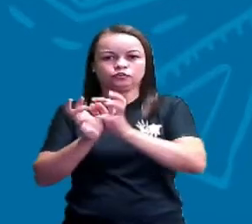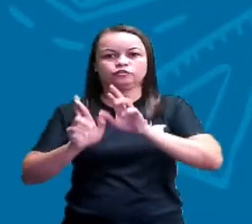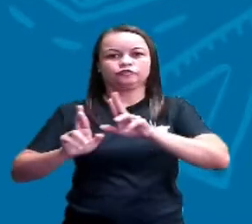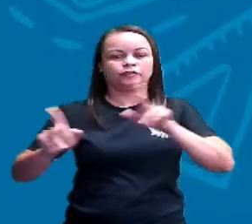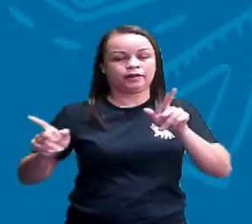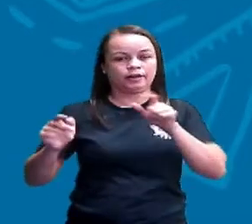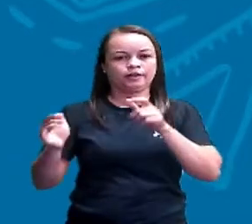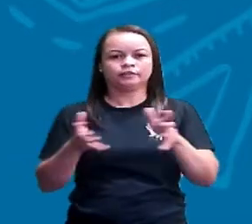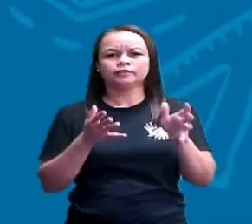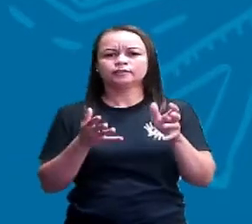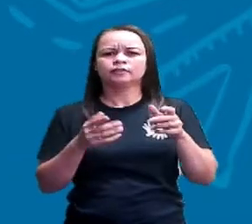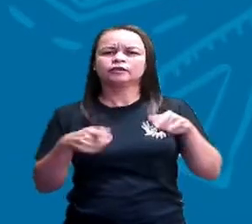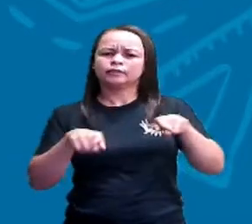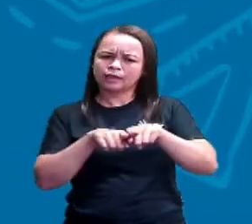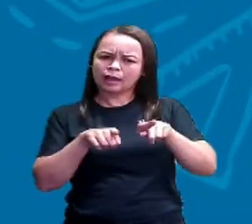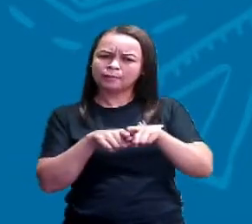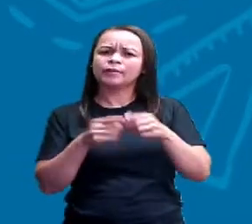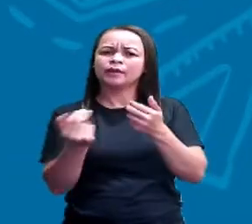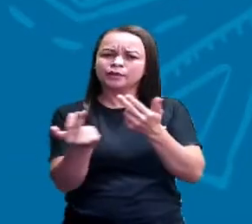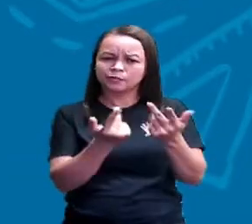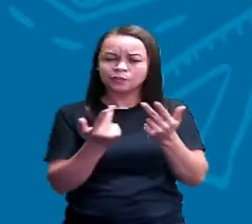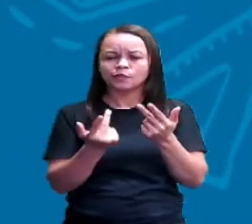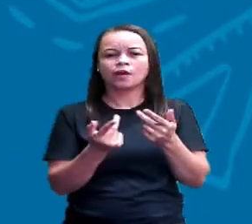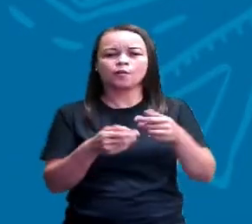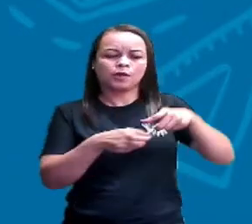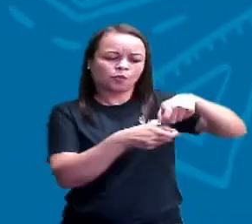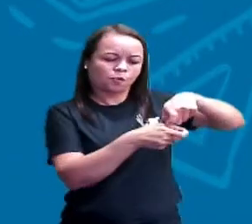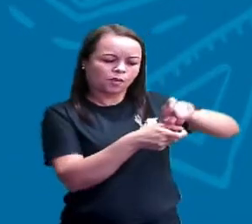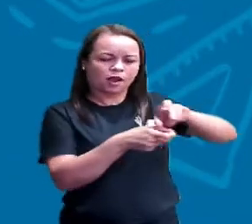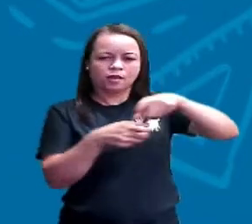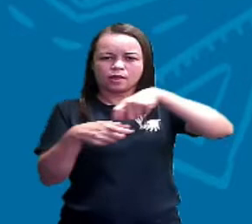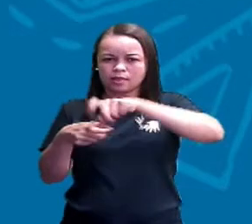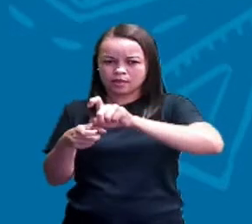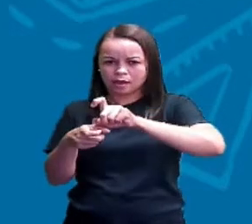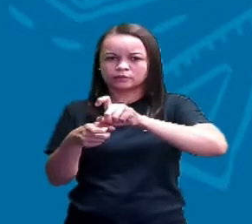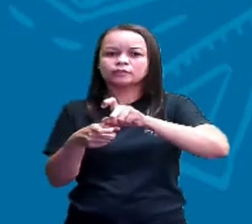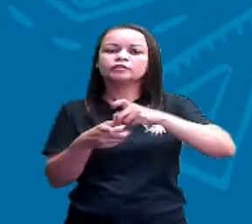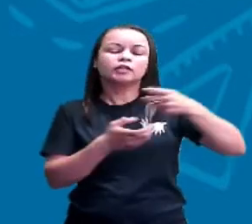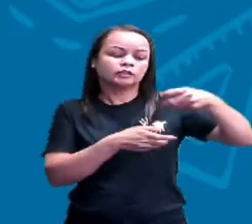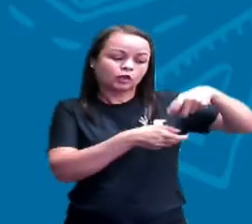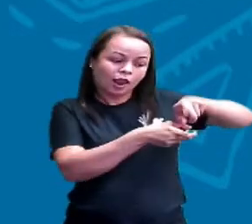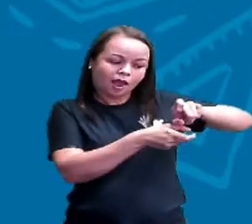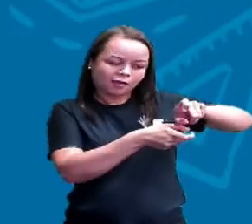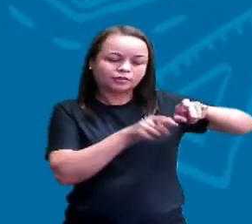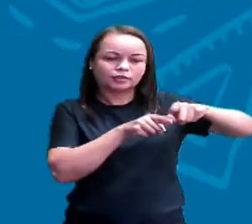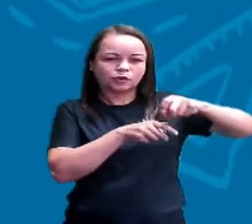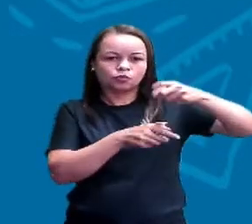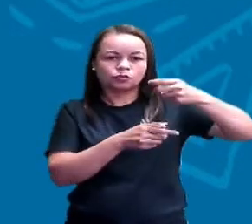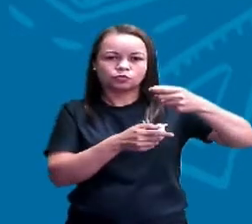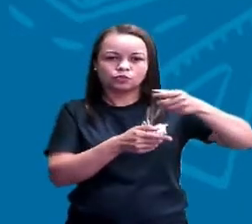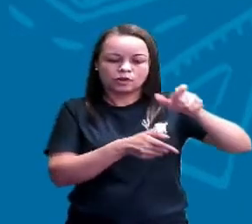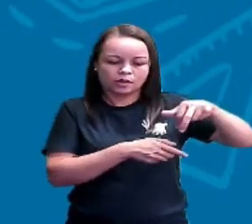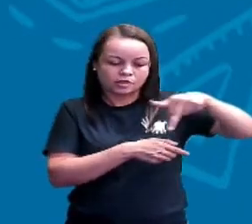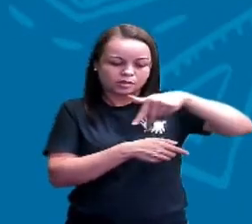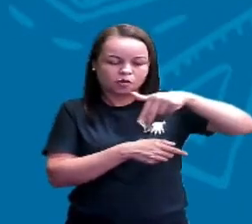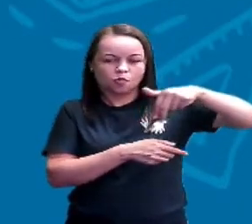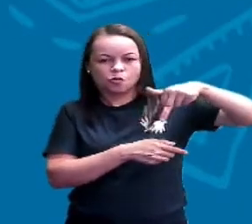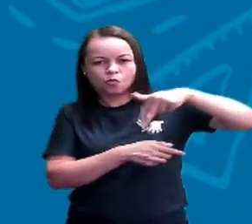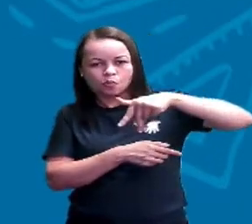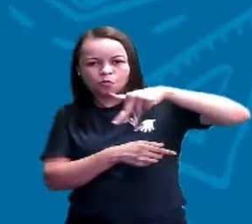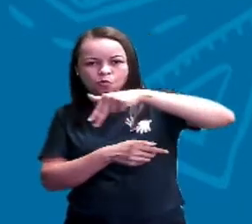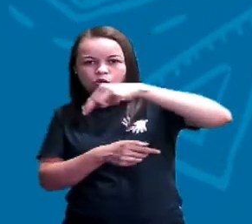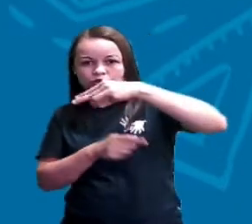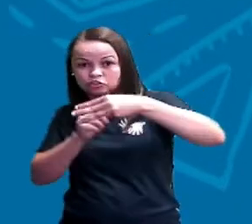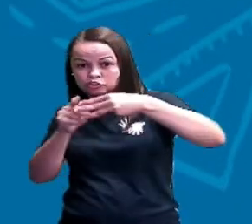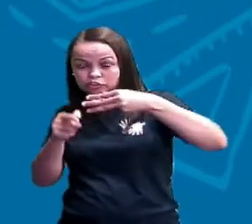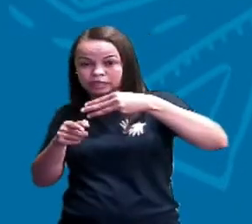2 latas, deu 3 passos e fez a sua barra também. Observe